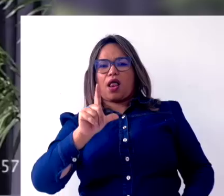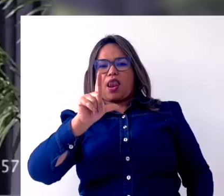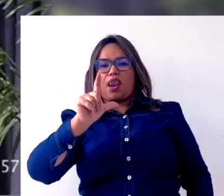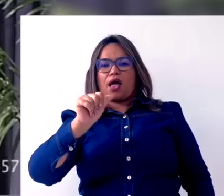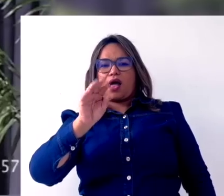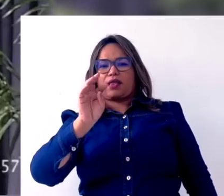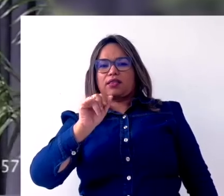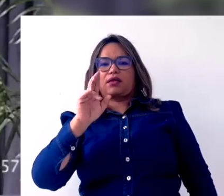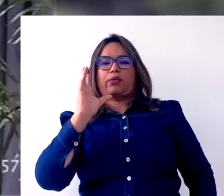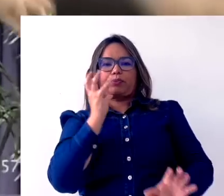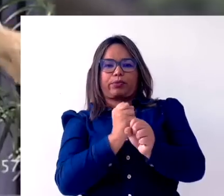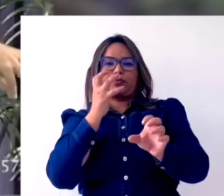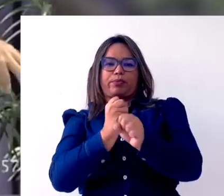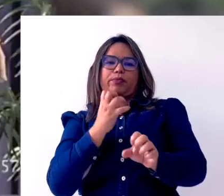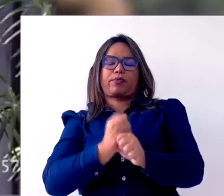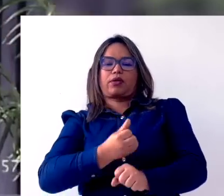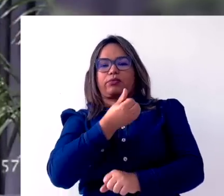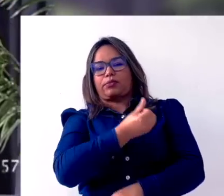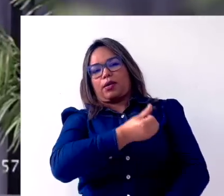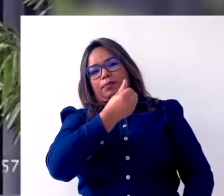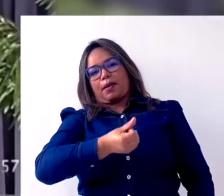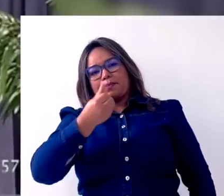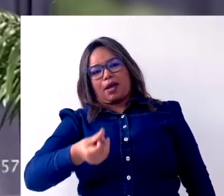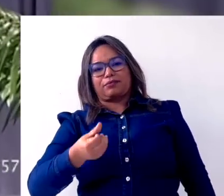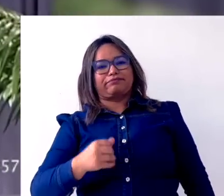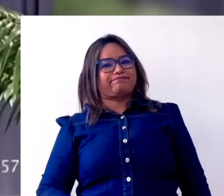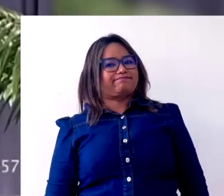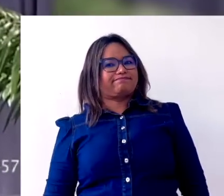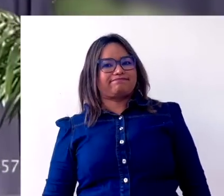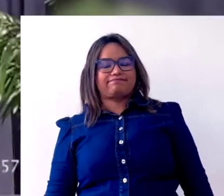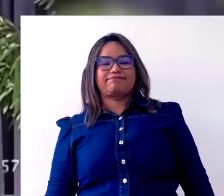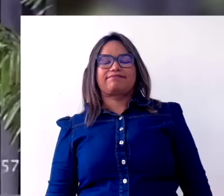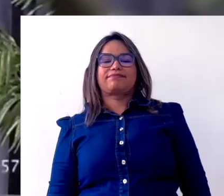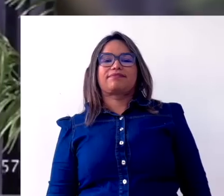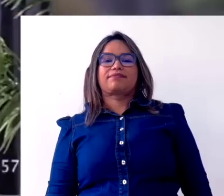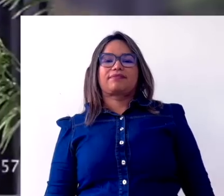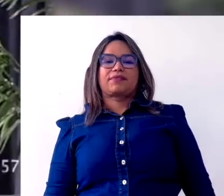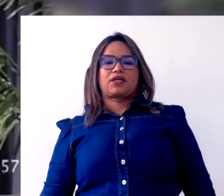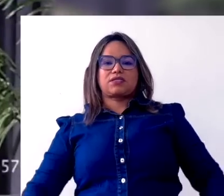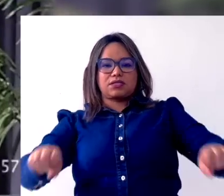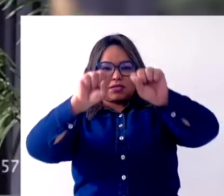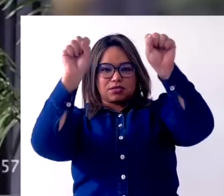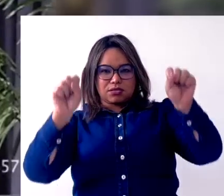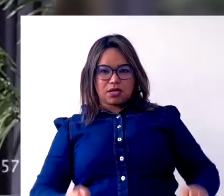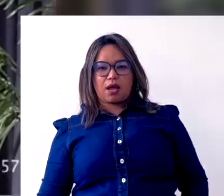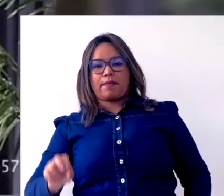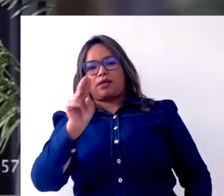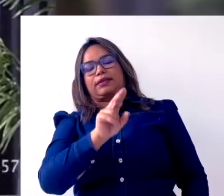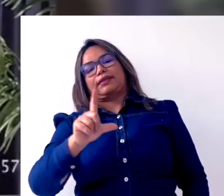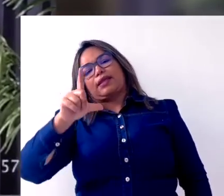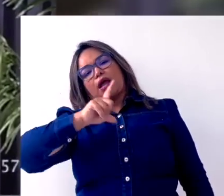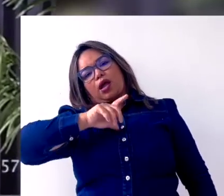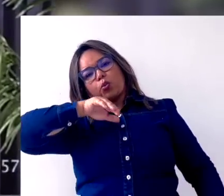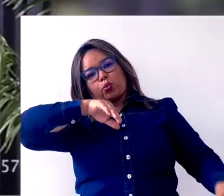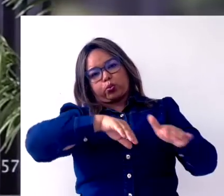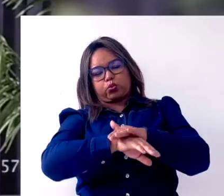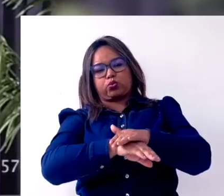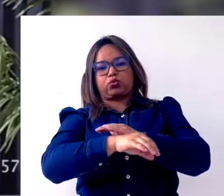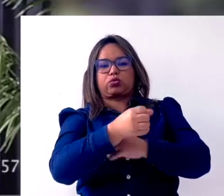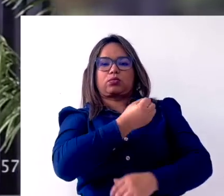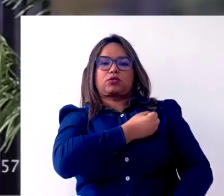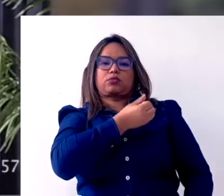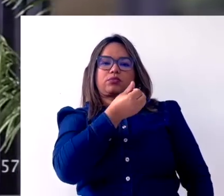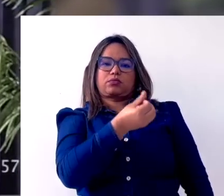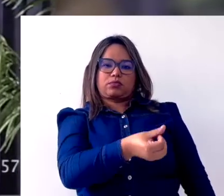dão 666. E isso é interessante. De modo que o sistema tem o número 666. O homem, o